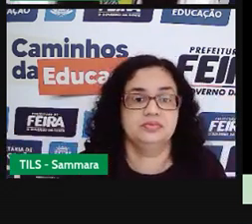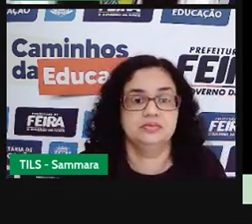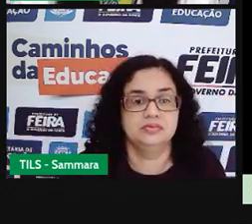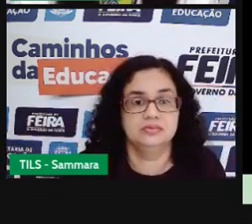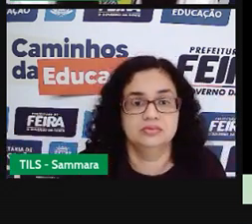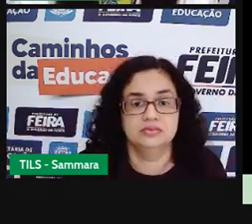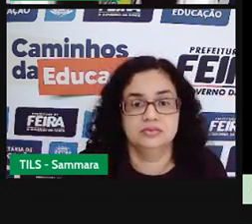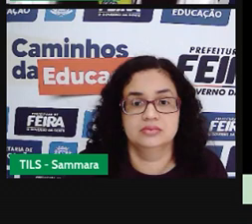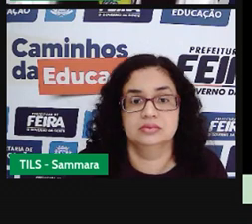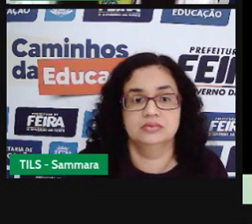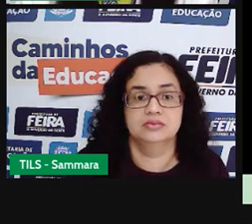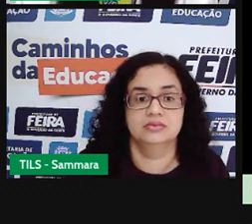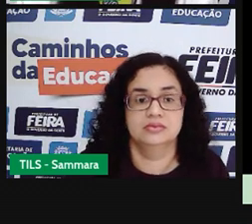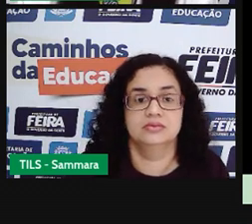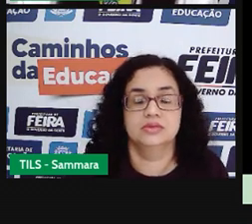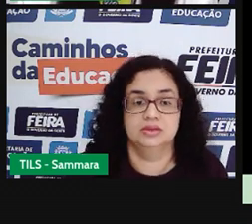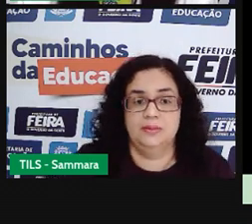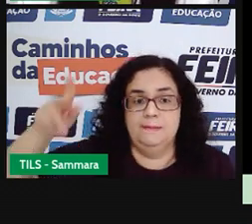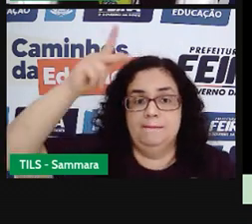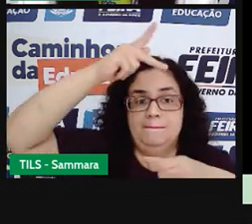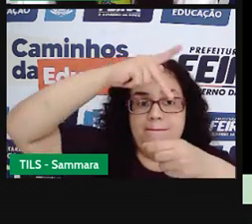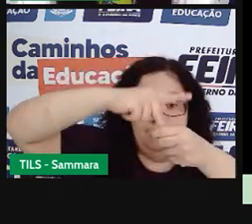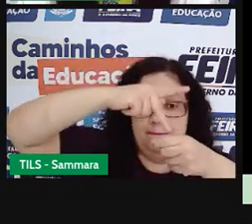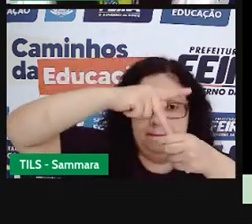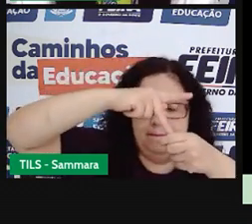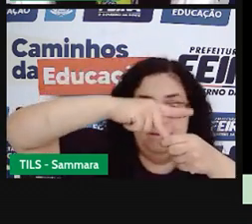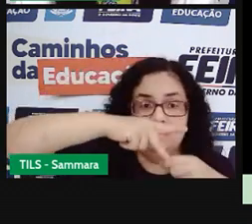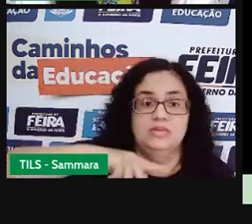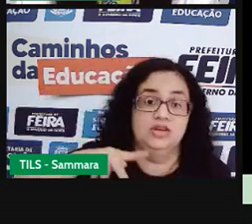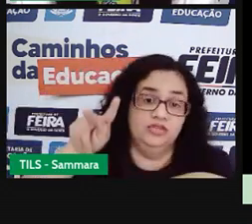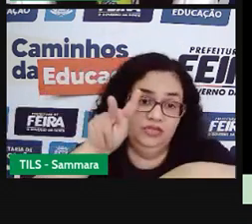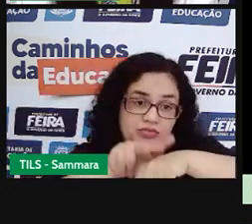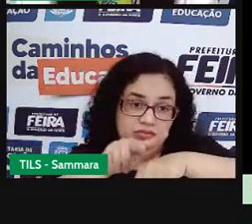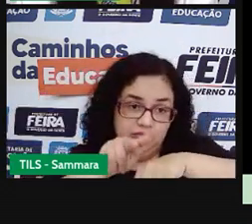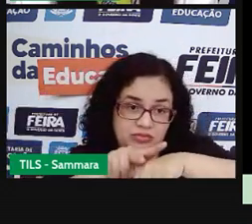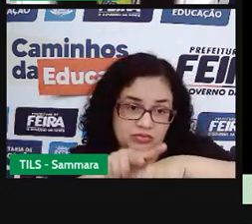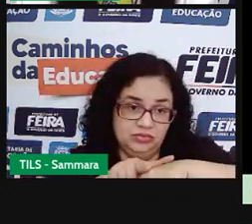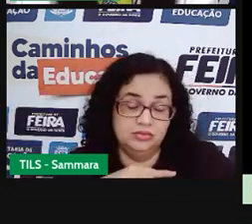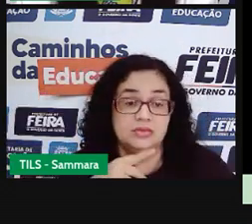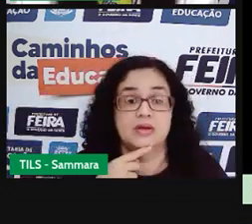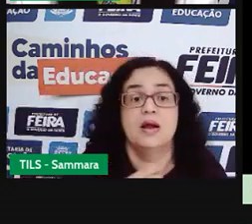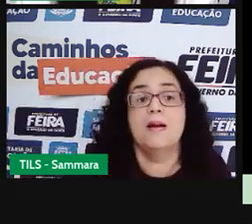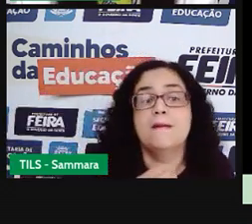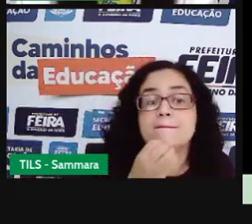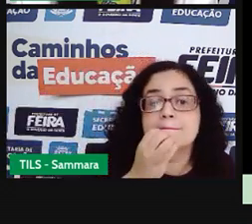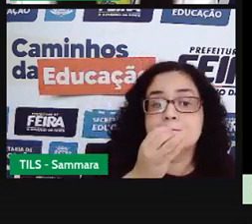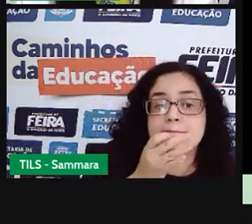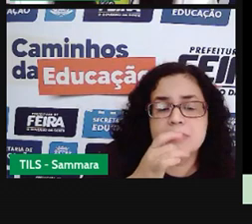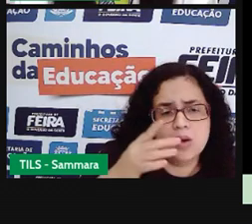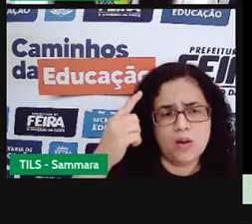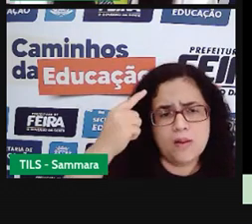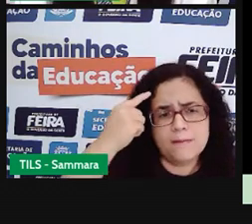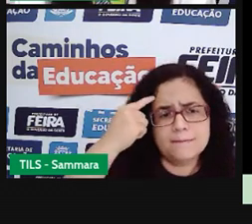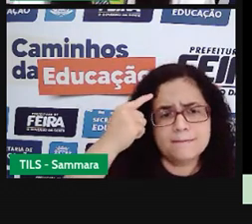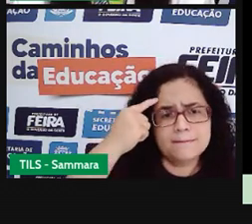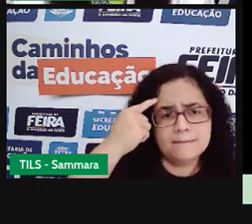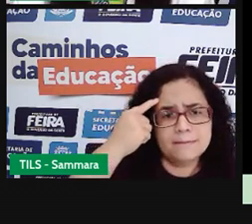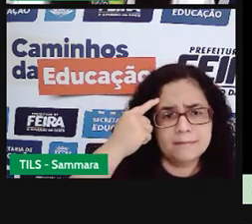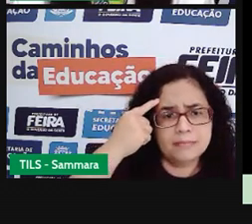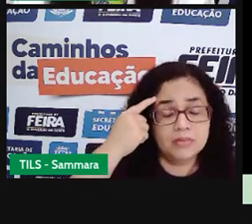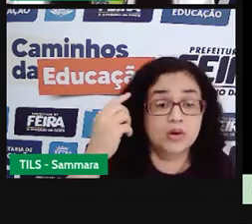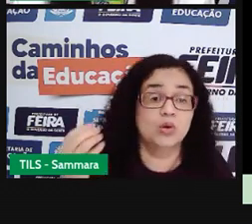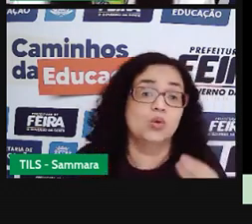além de que o petróleo é um recurso finito então é muito bom se pensar em formas de